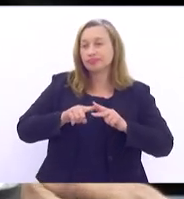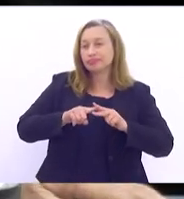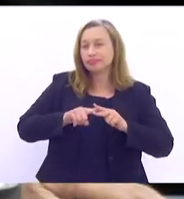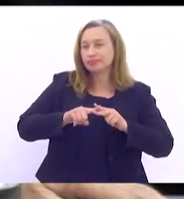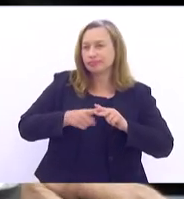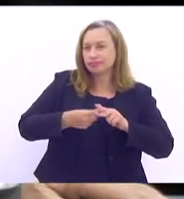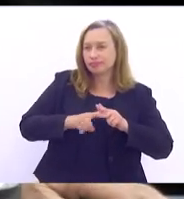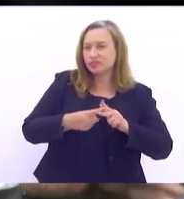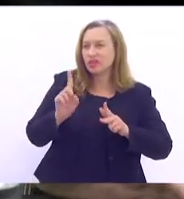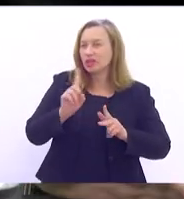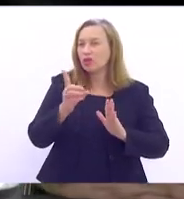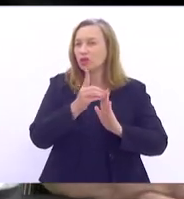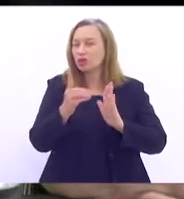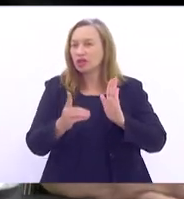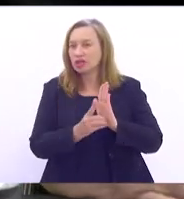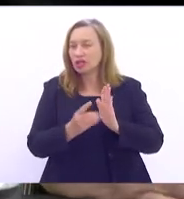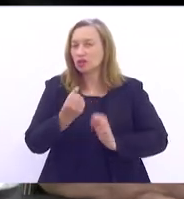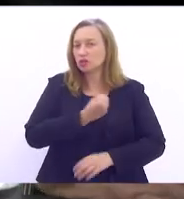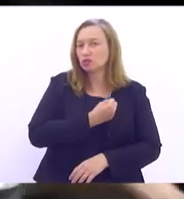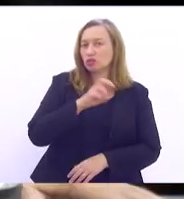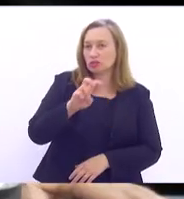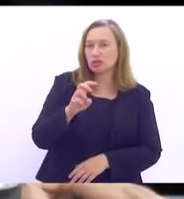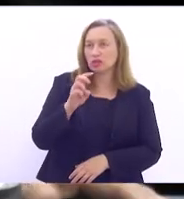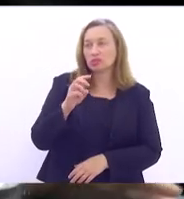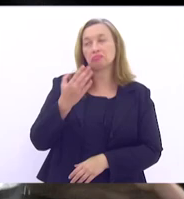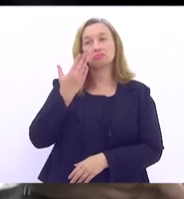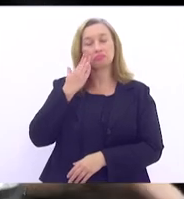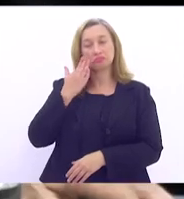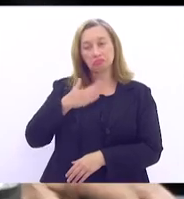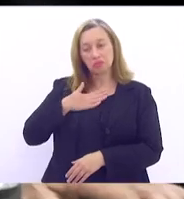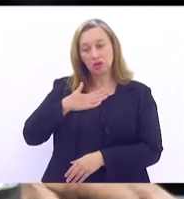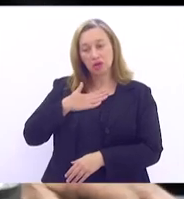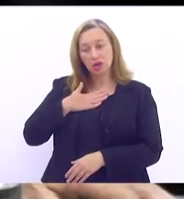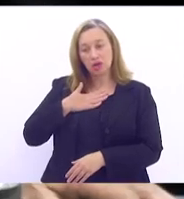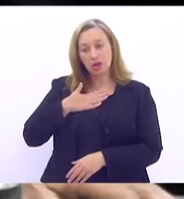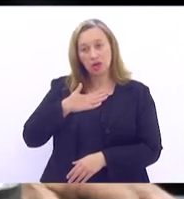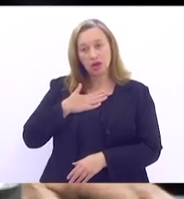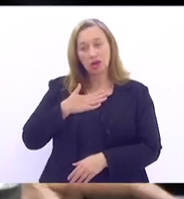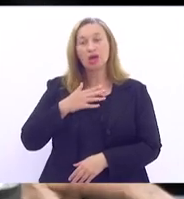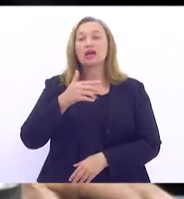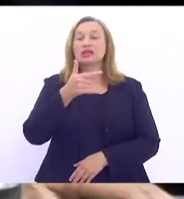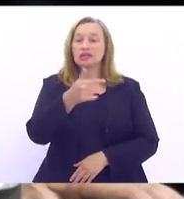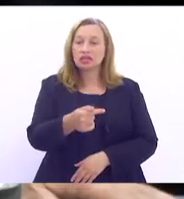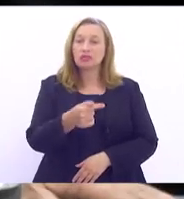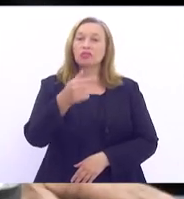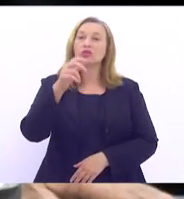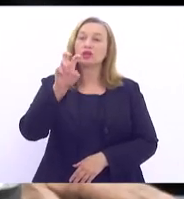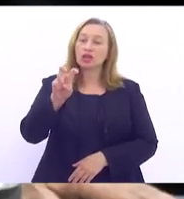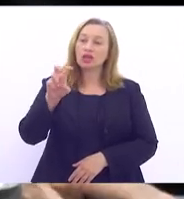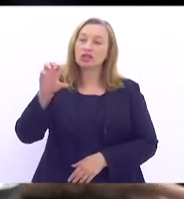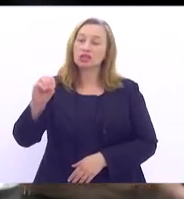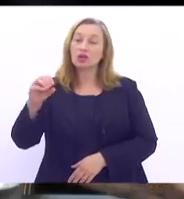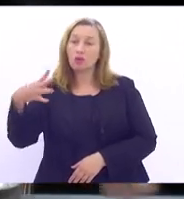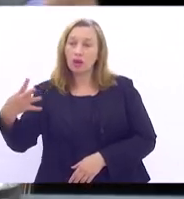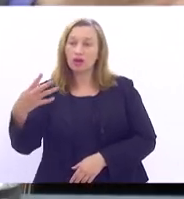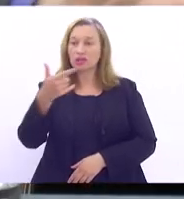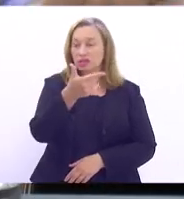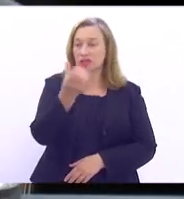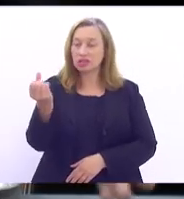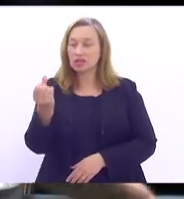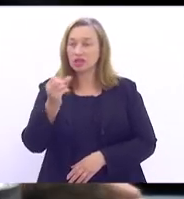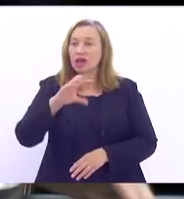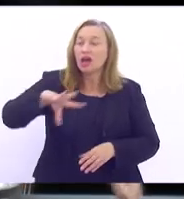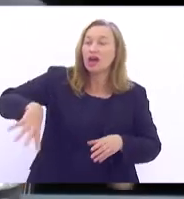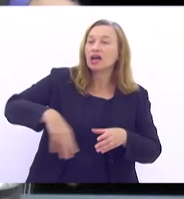não o decreto-lei número 5, no meu entendimento, ele tinha que modificar a Lei 7.504, de 16, acrescentando